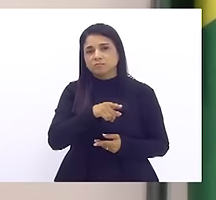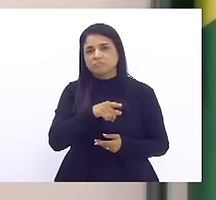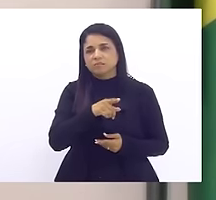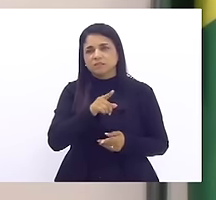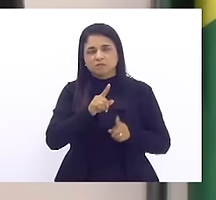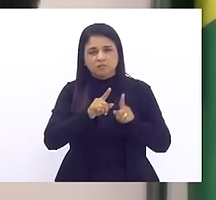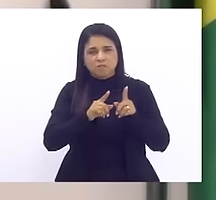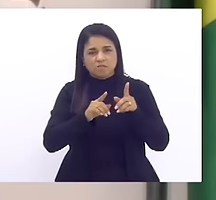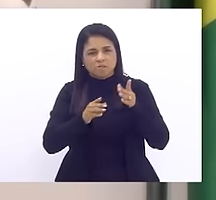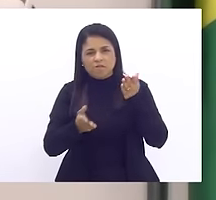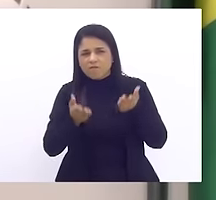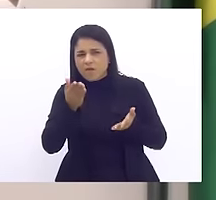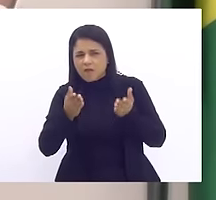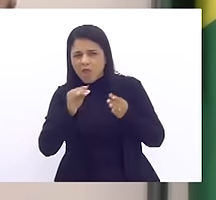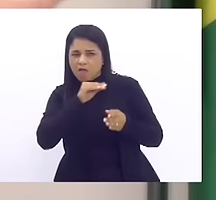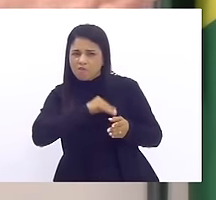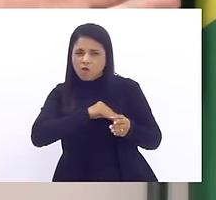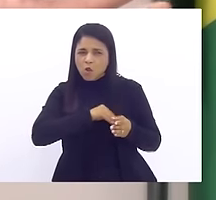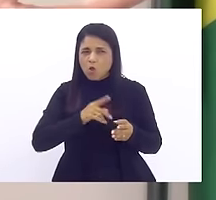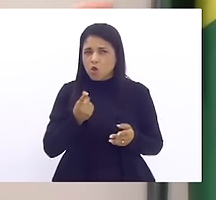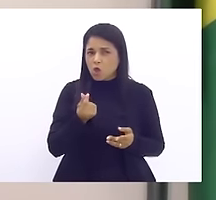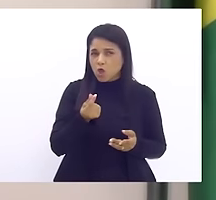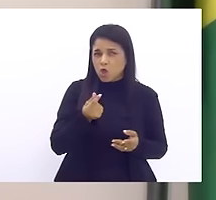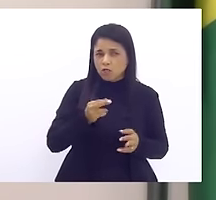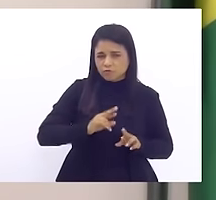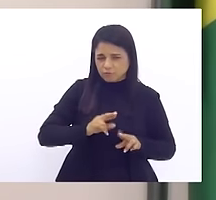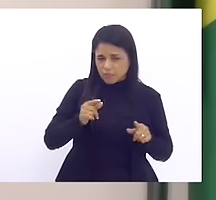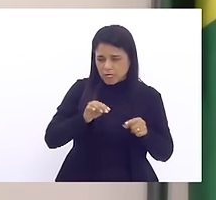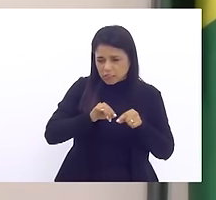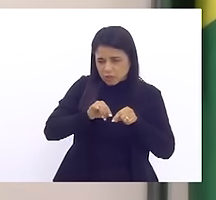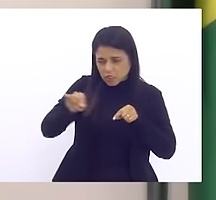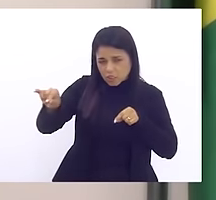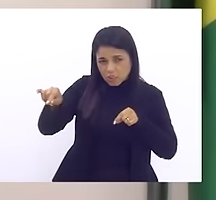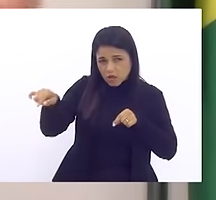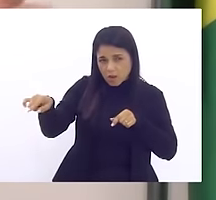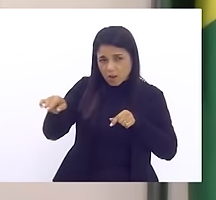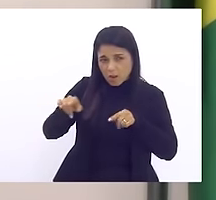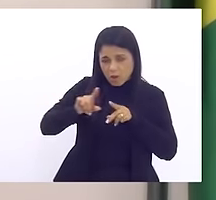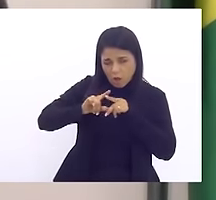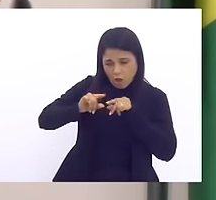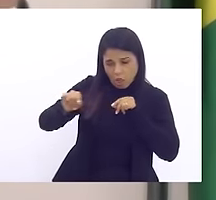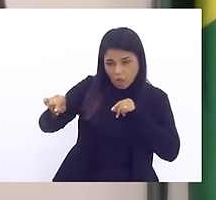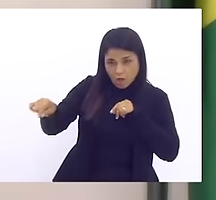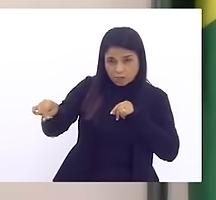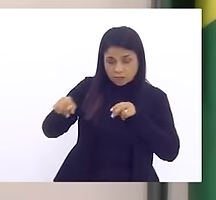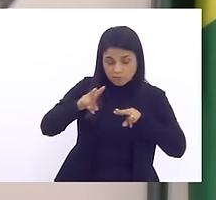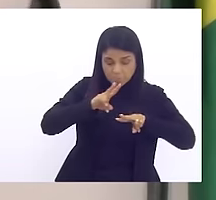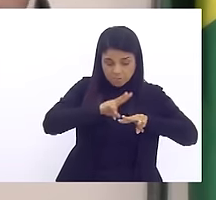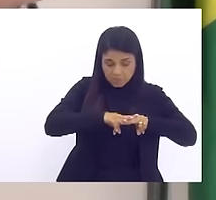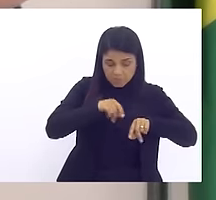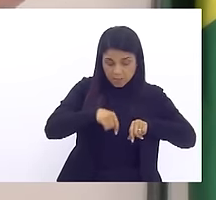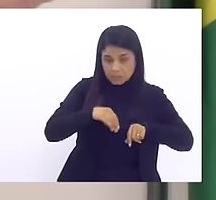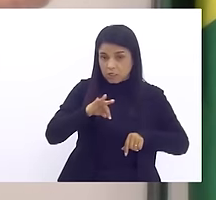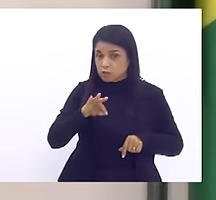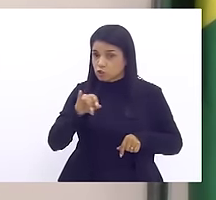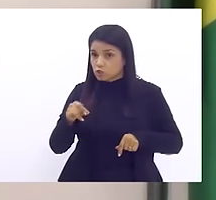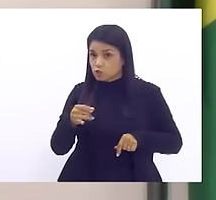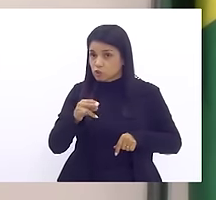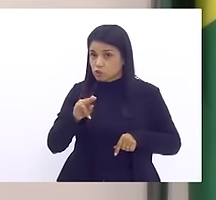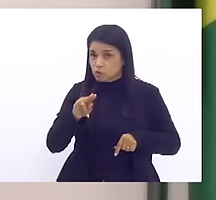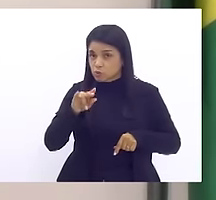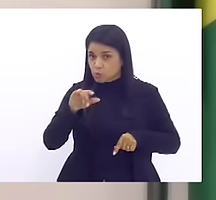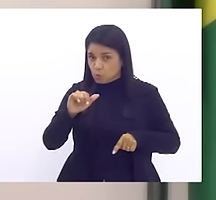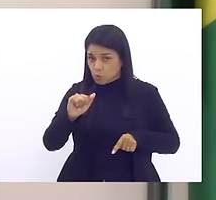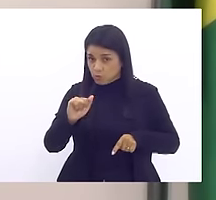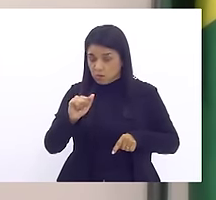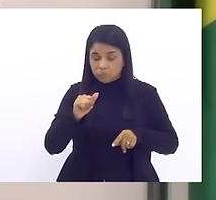quando o lugar é mais longe porque isso há de convic uma coisa surpreender um carro aqui na Tijuca e levar ali